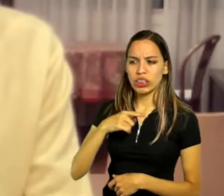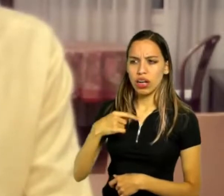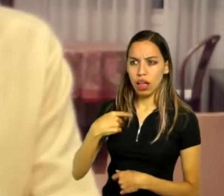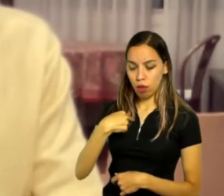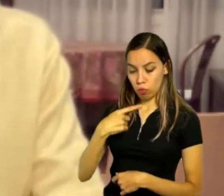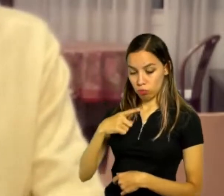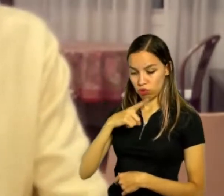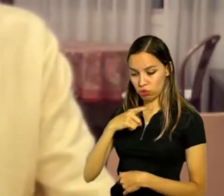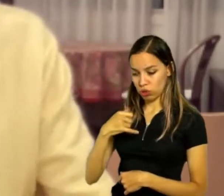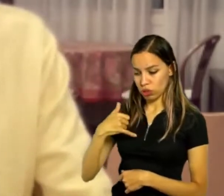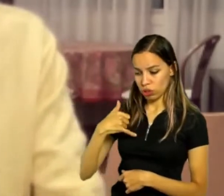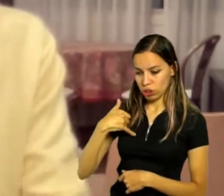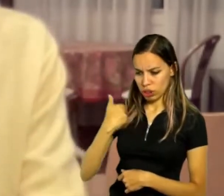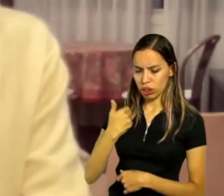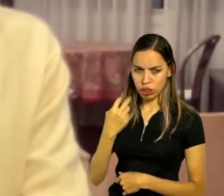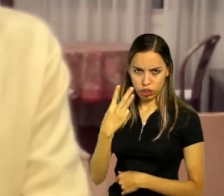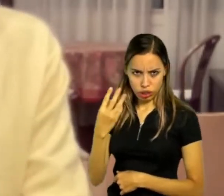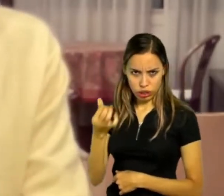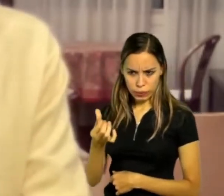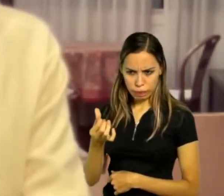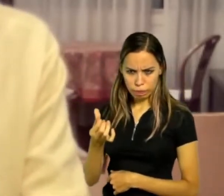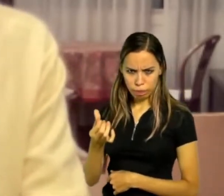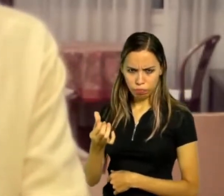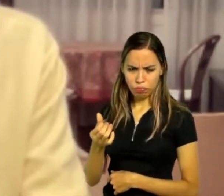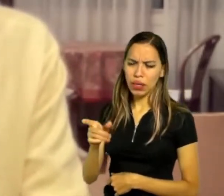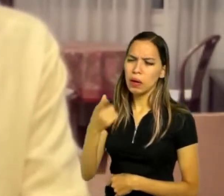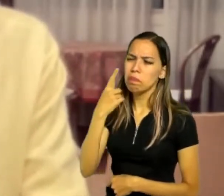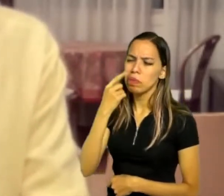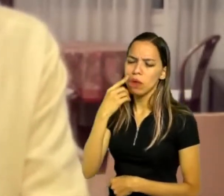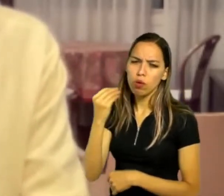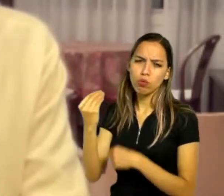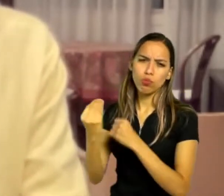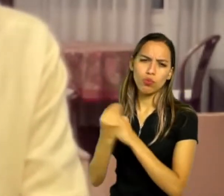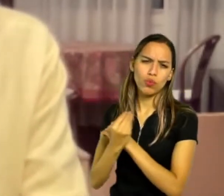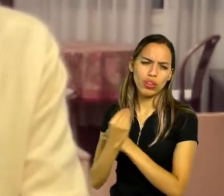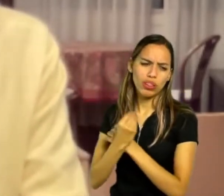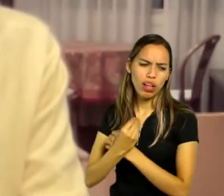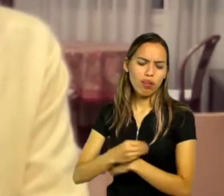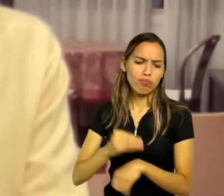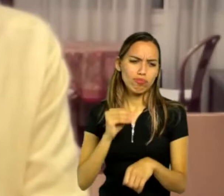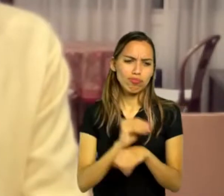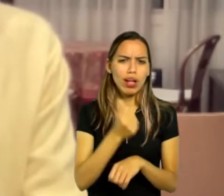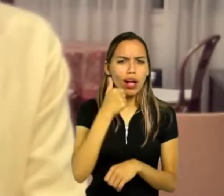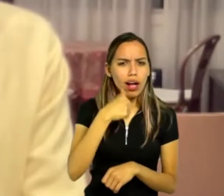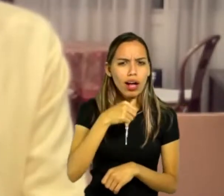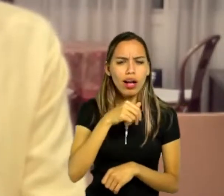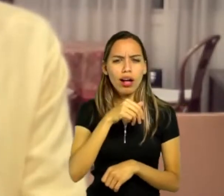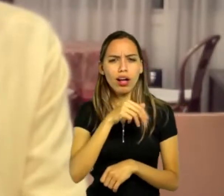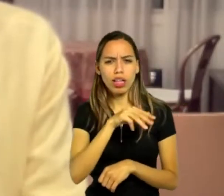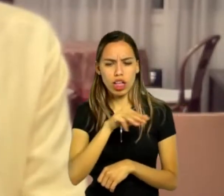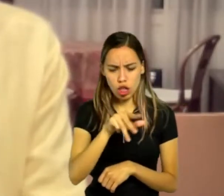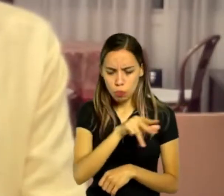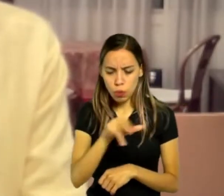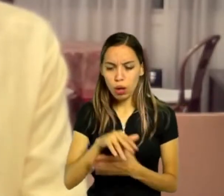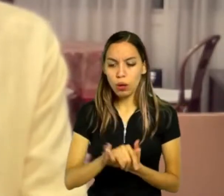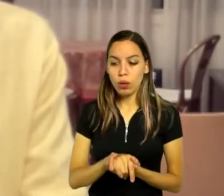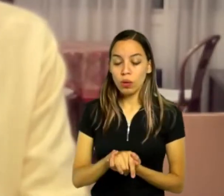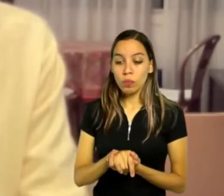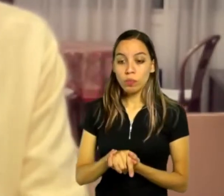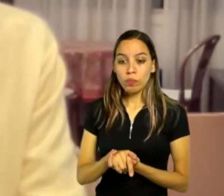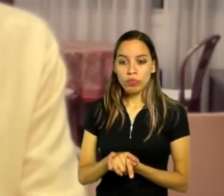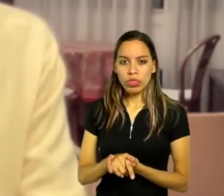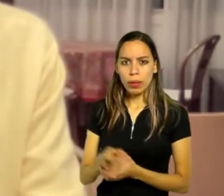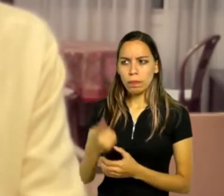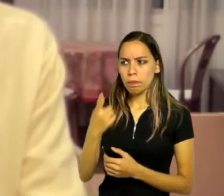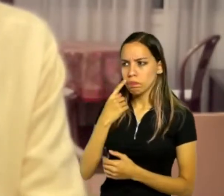tempo inteiro super presente, o tempo todo, e ele tinha 2 empregos. Ele só vinha em casa para almoçar, saía